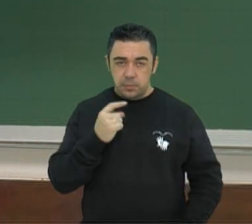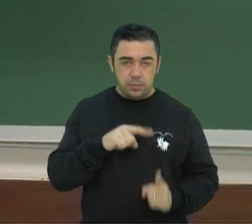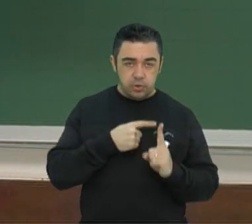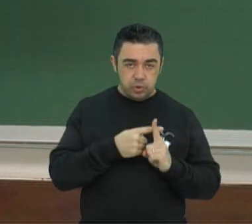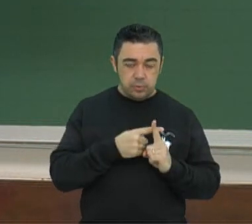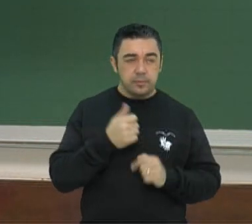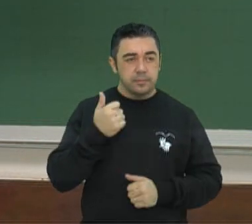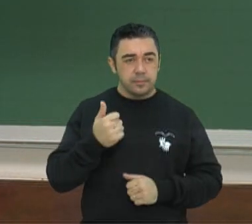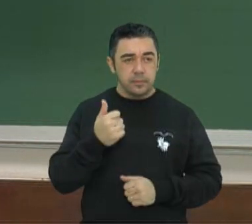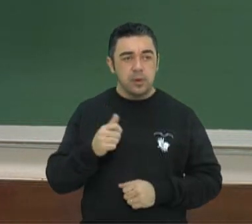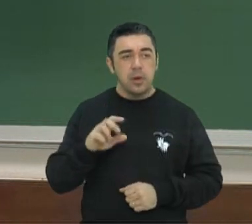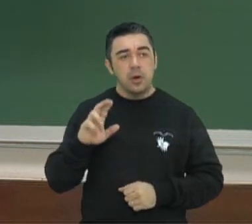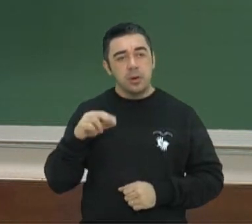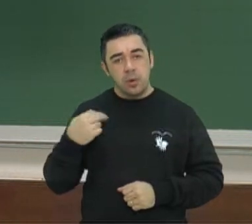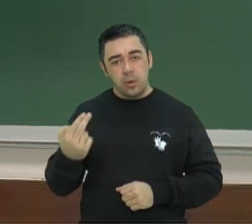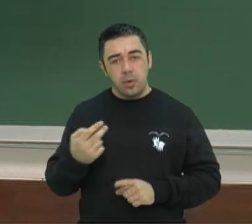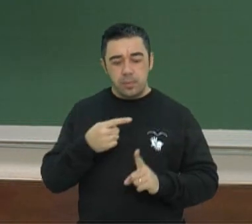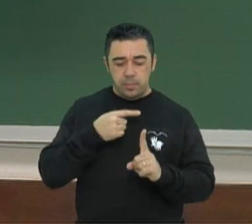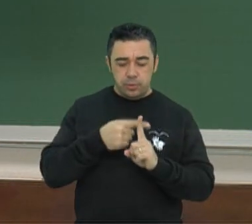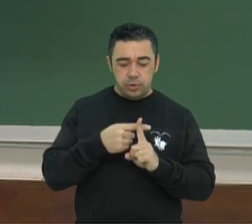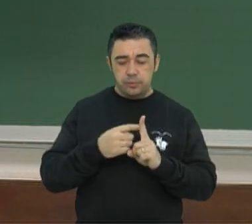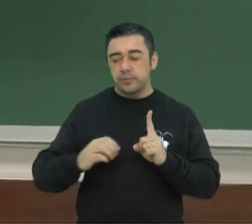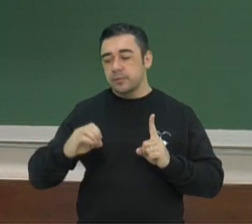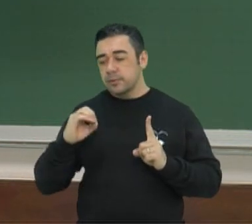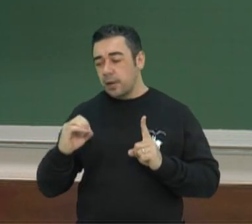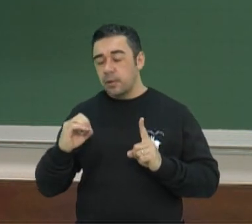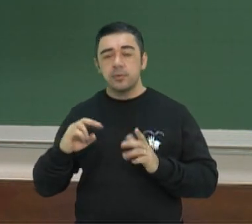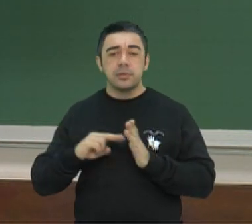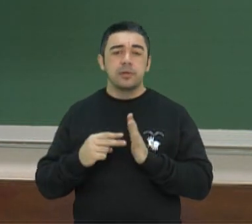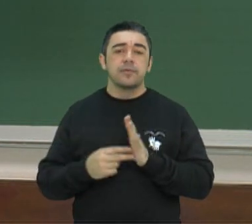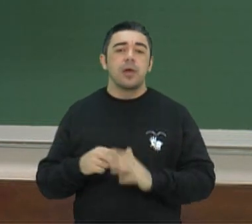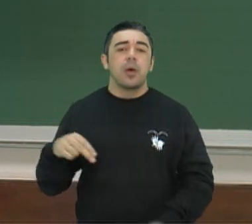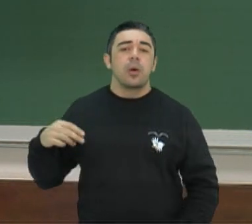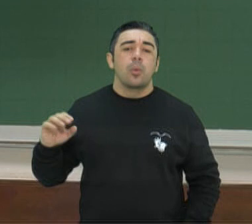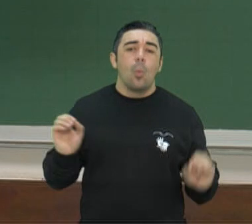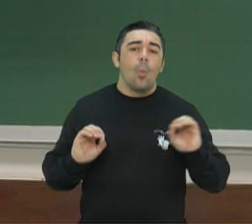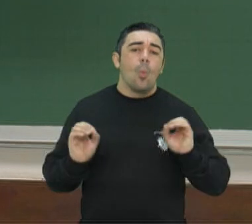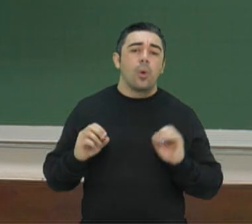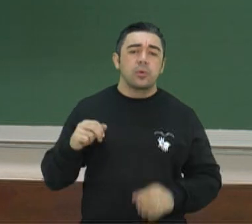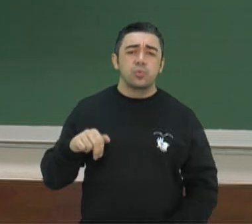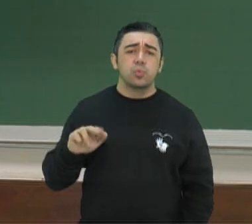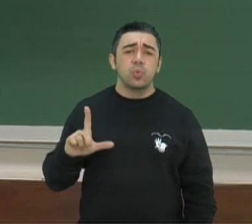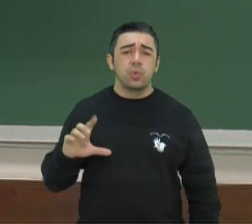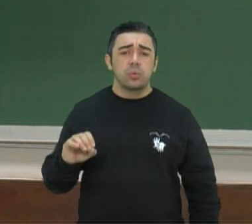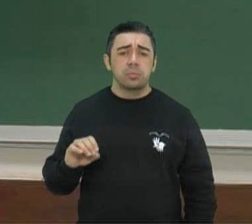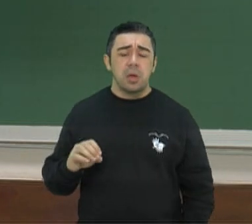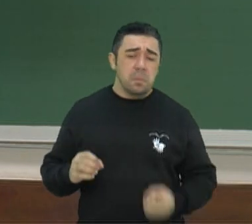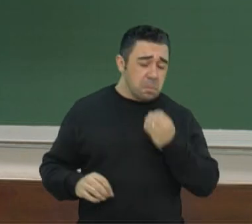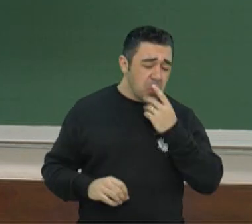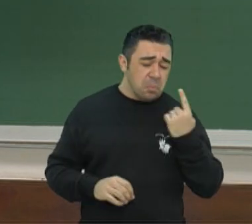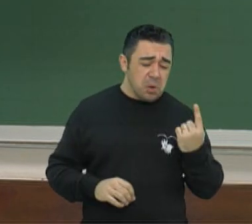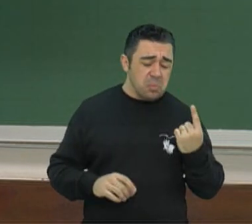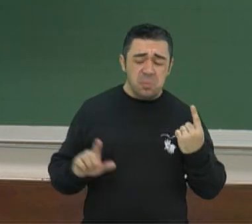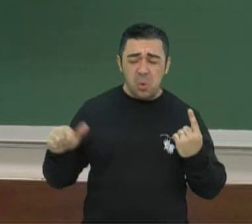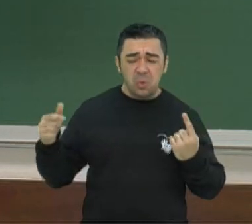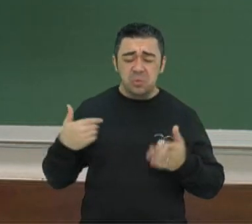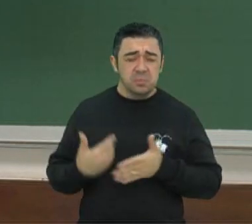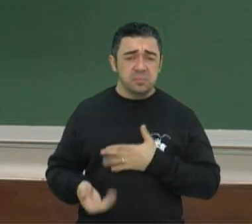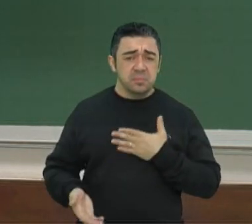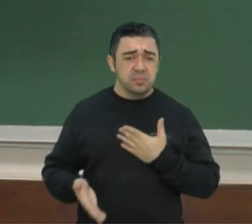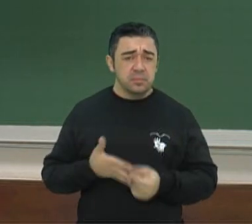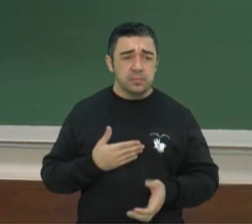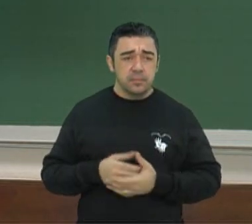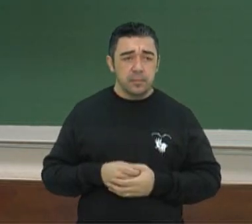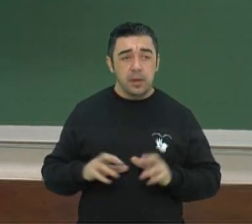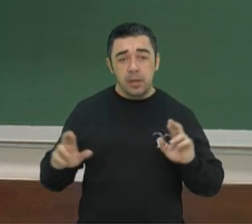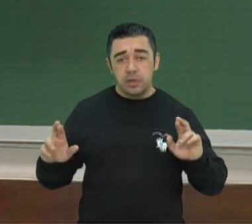pode ser positiva zero. Esse zero significa nulo, ou seja, é bom para uma espécie, mas para outra não faz diferença nenhuma, tá?